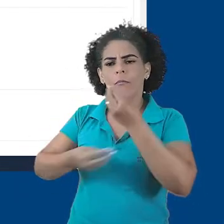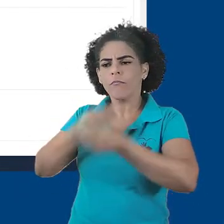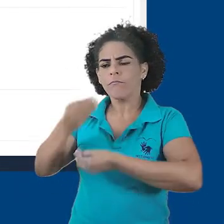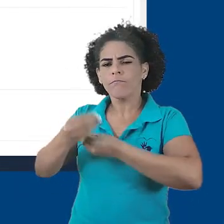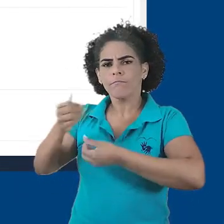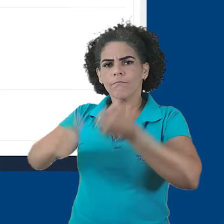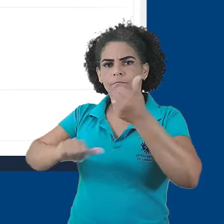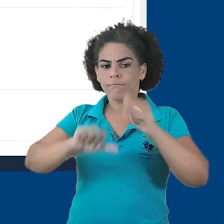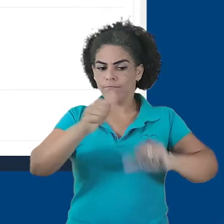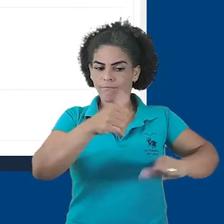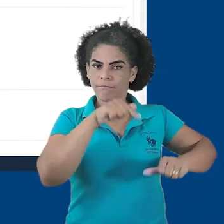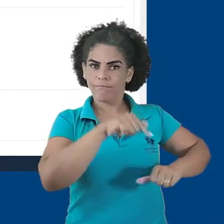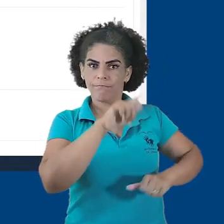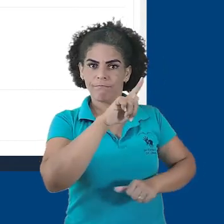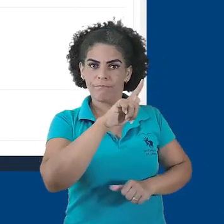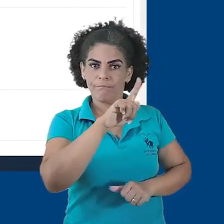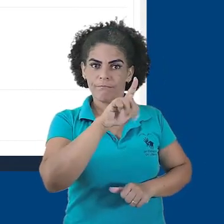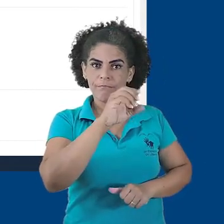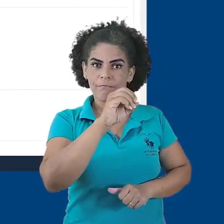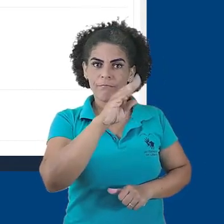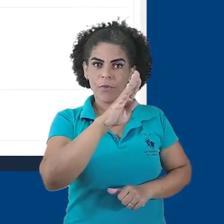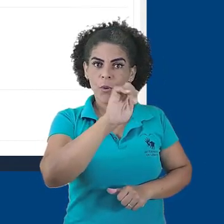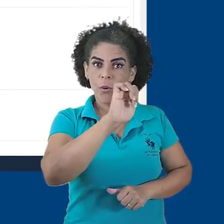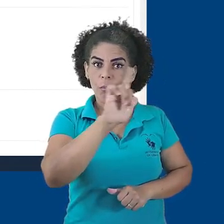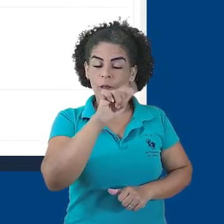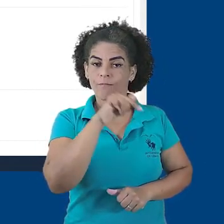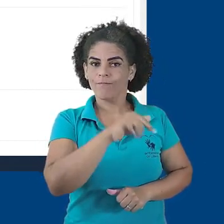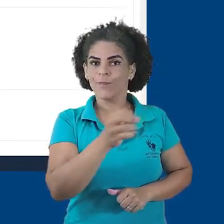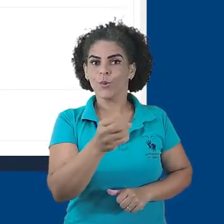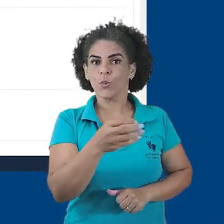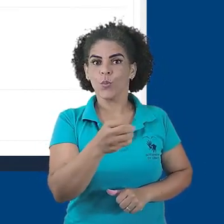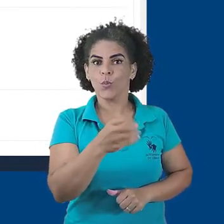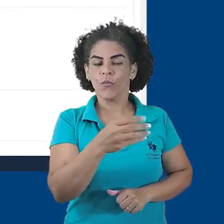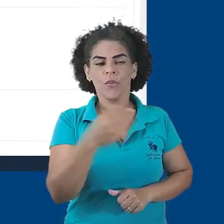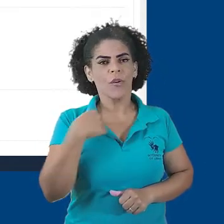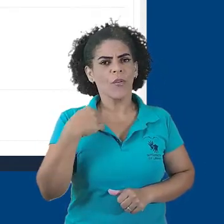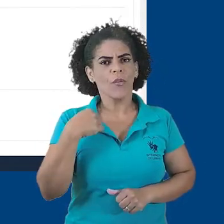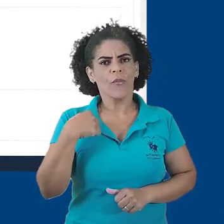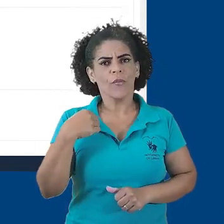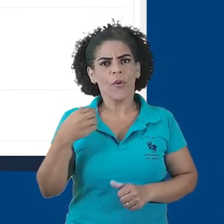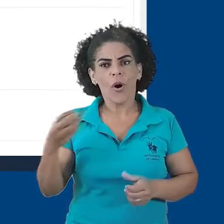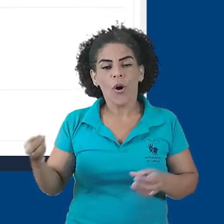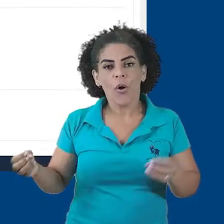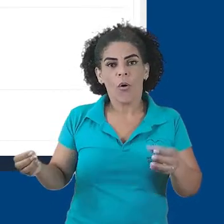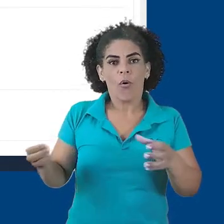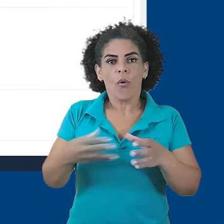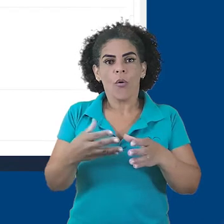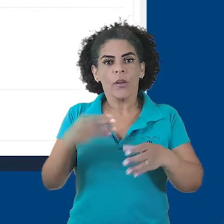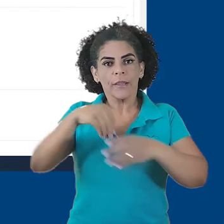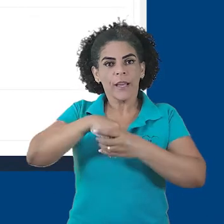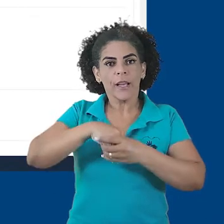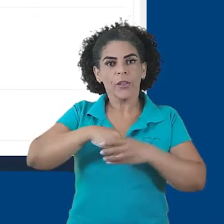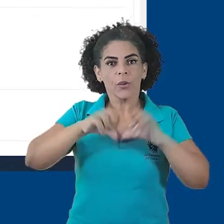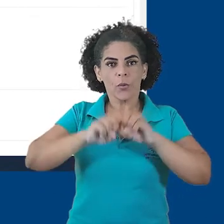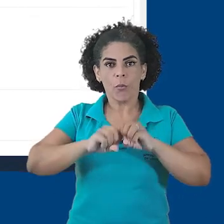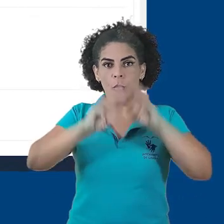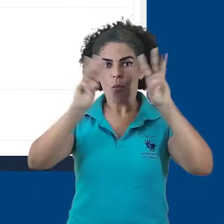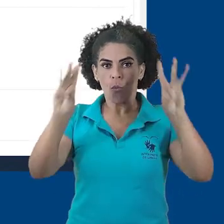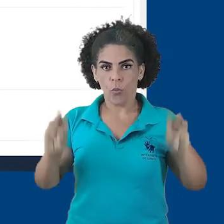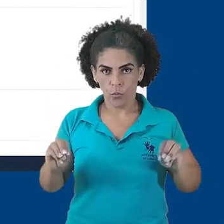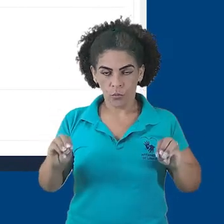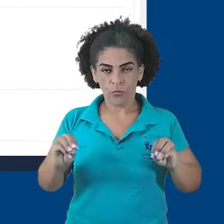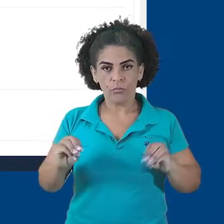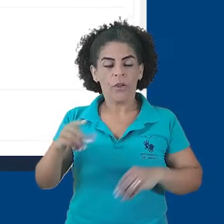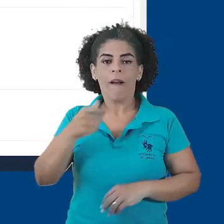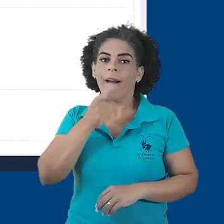de avaliação global, ele é relativamente novo, ele foi implementado nas versões mais recentes do Moodle